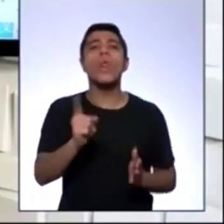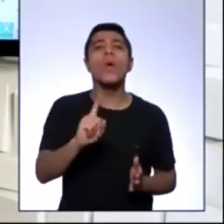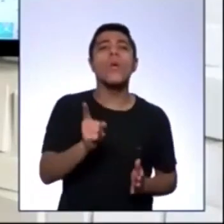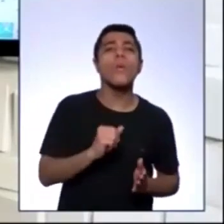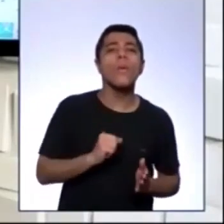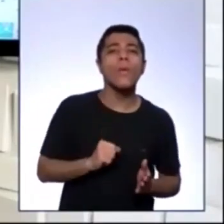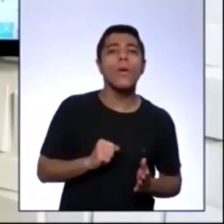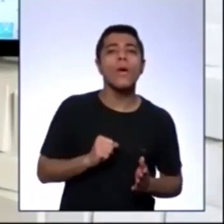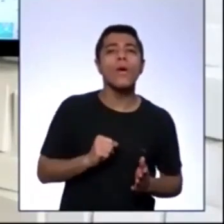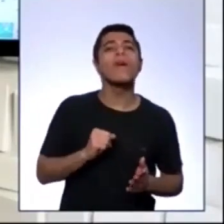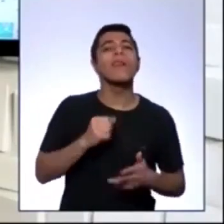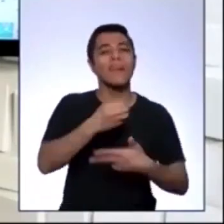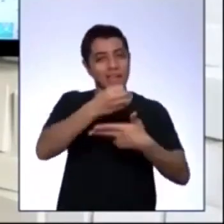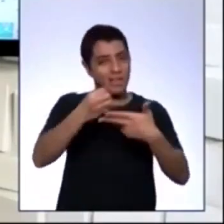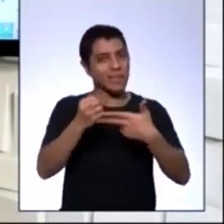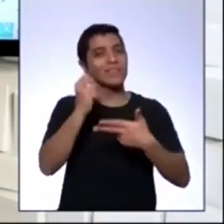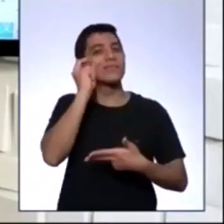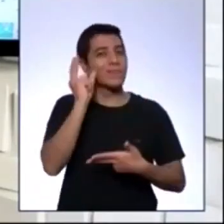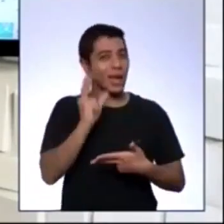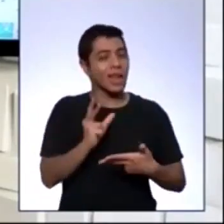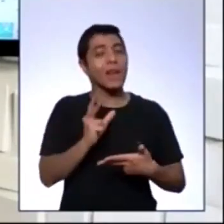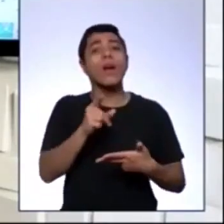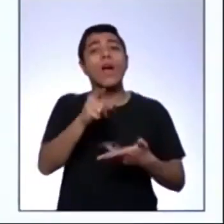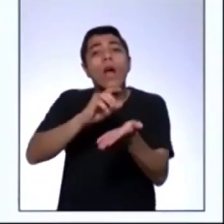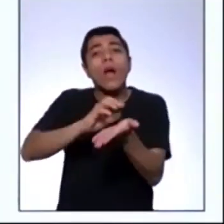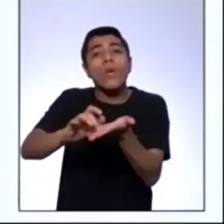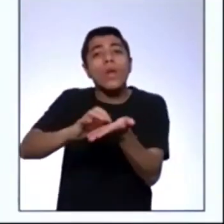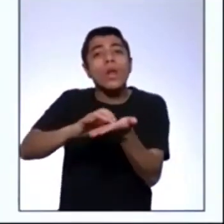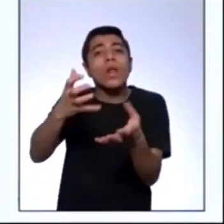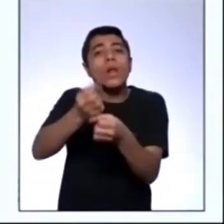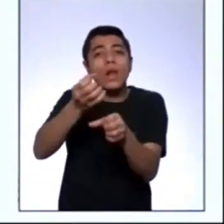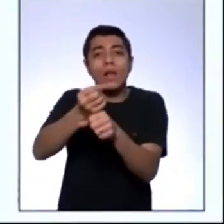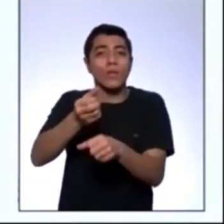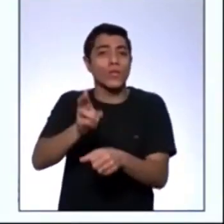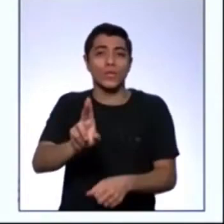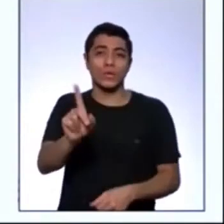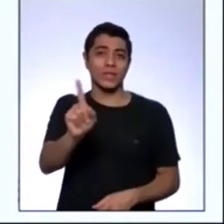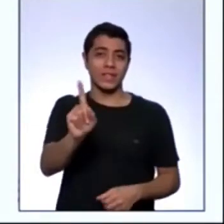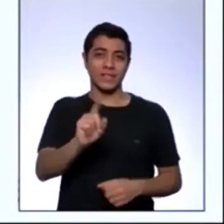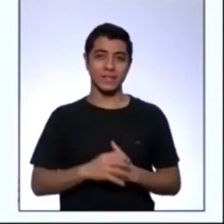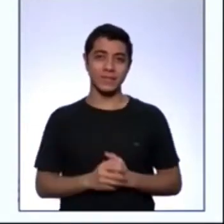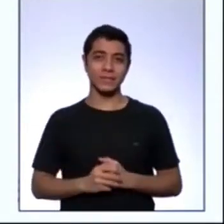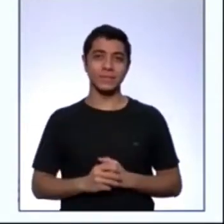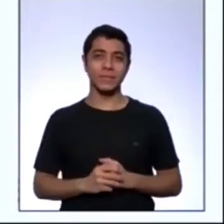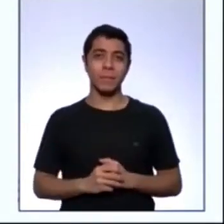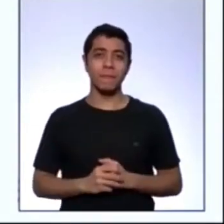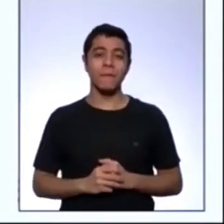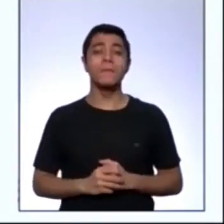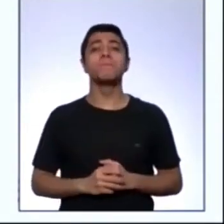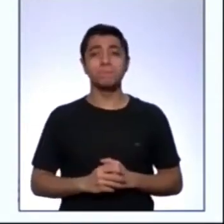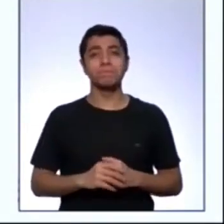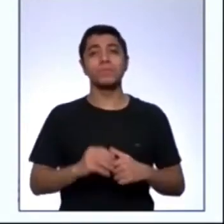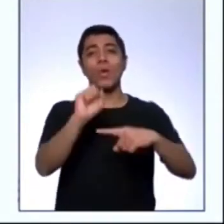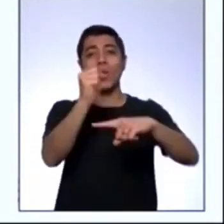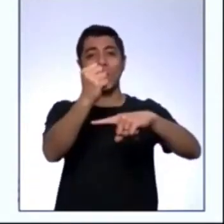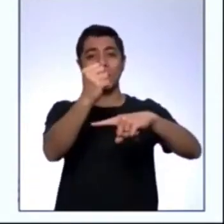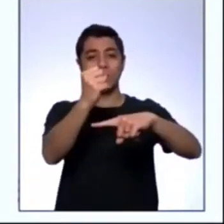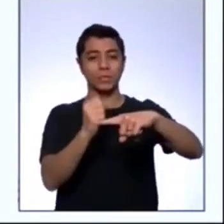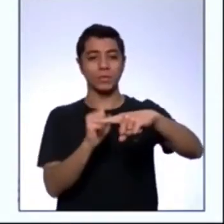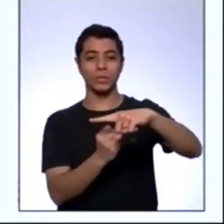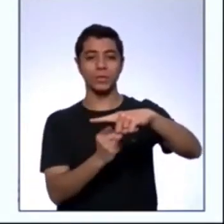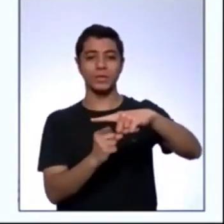da calculadora tá bom aí você vai dividir oito por 85 vai dar